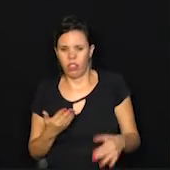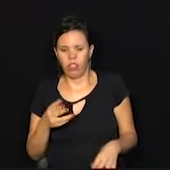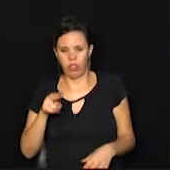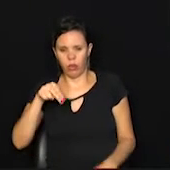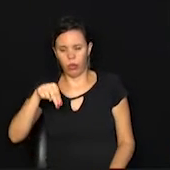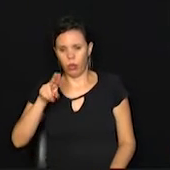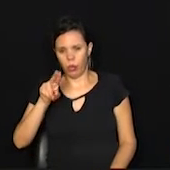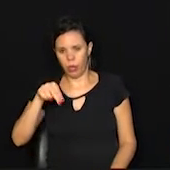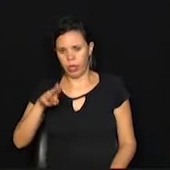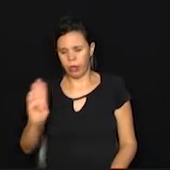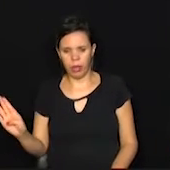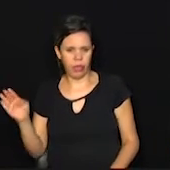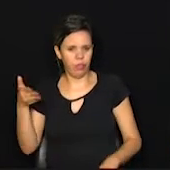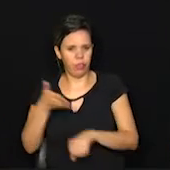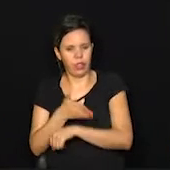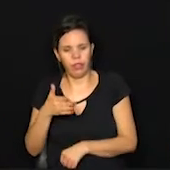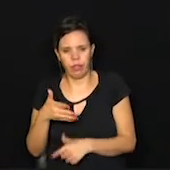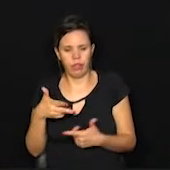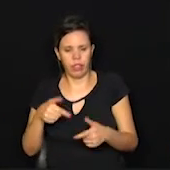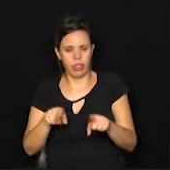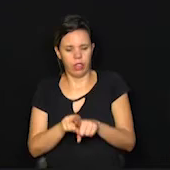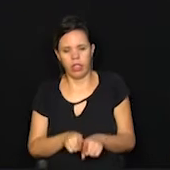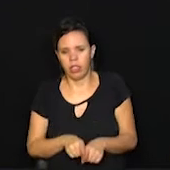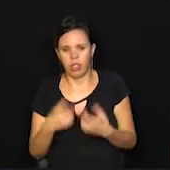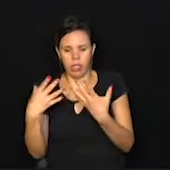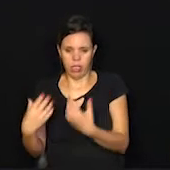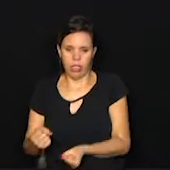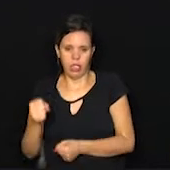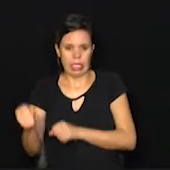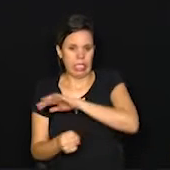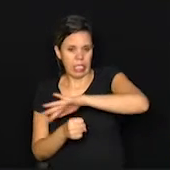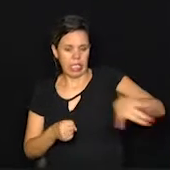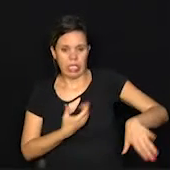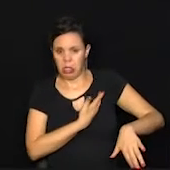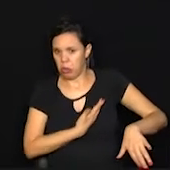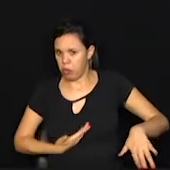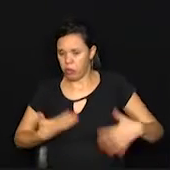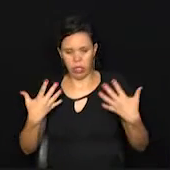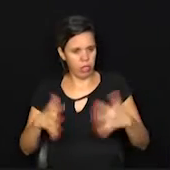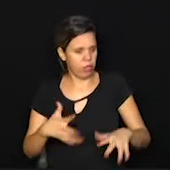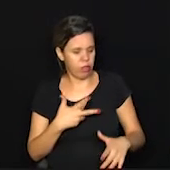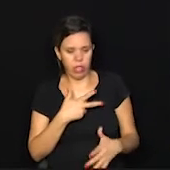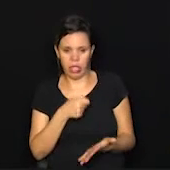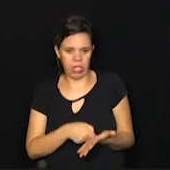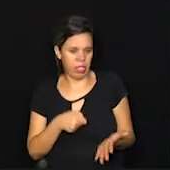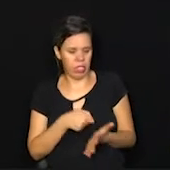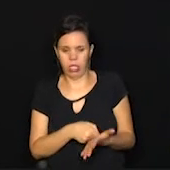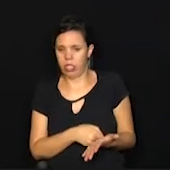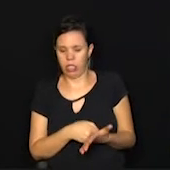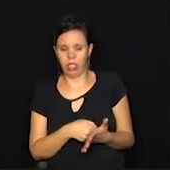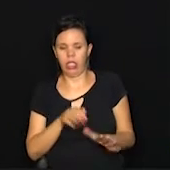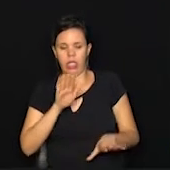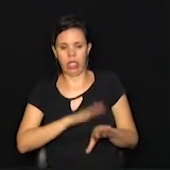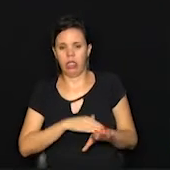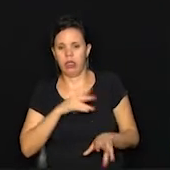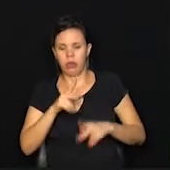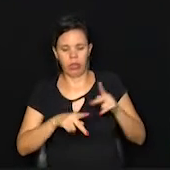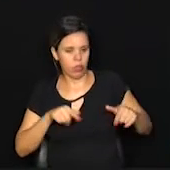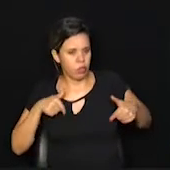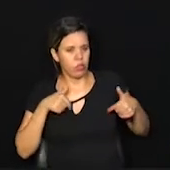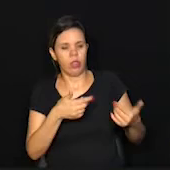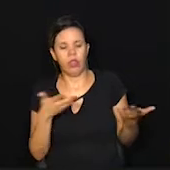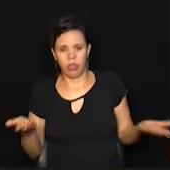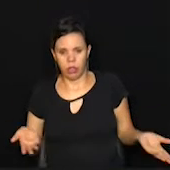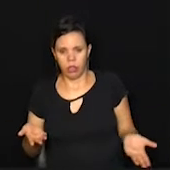foi quando a maioria dos Comandos militares aderido ao golpe quando percebeu que o governo não queria resistir foram para o lado de quente iniciativa